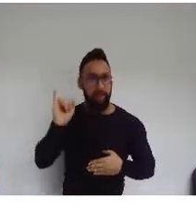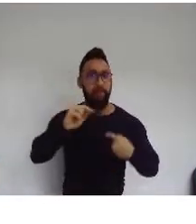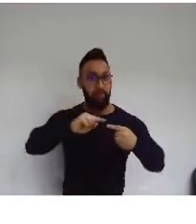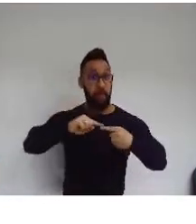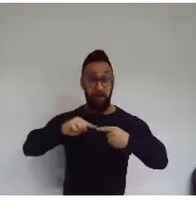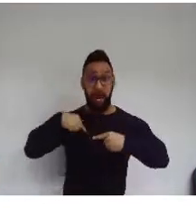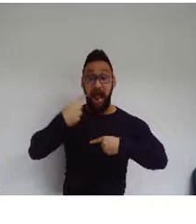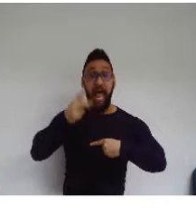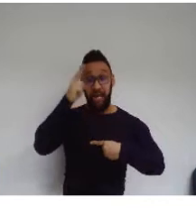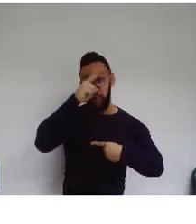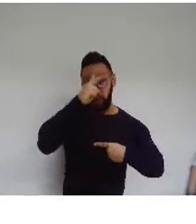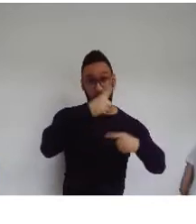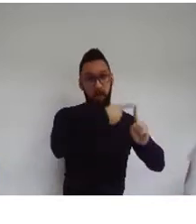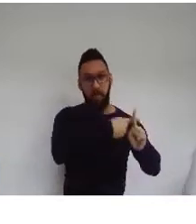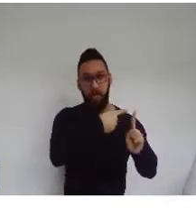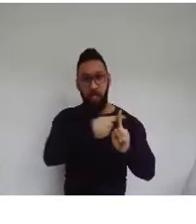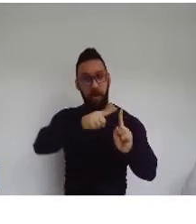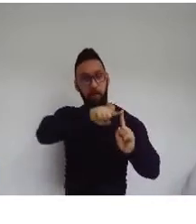propositalmente, Adeus,